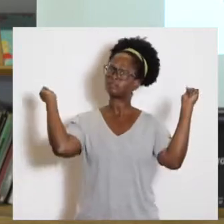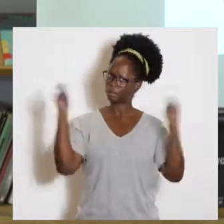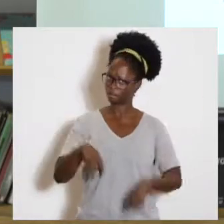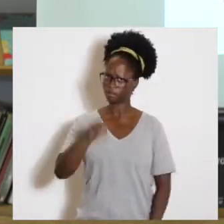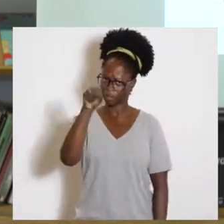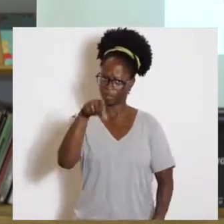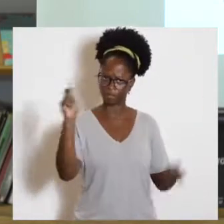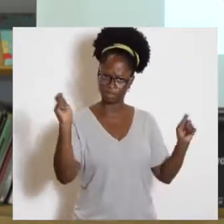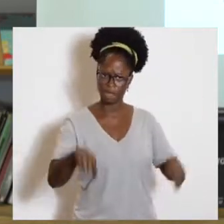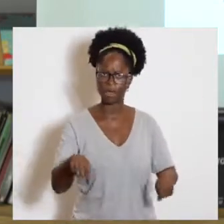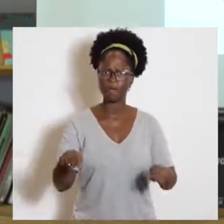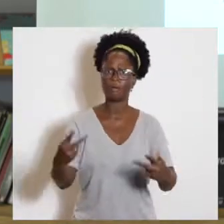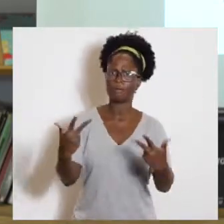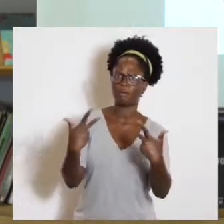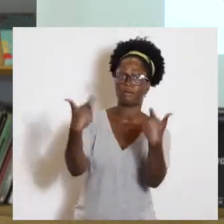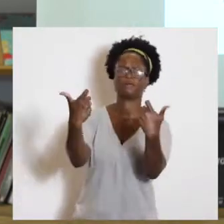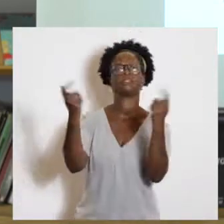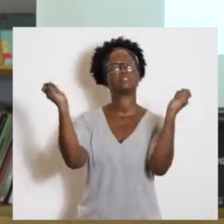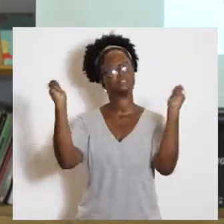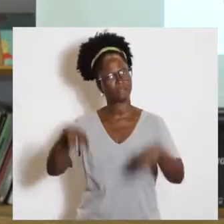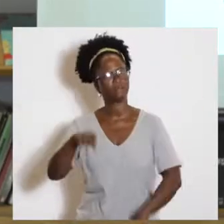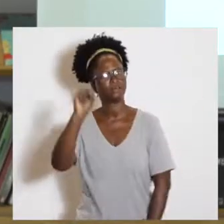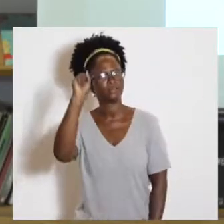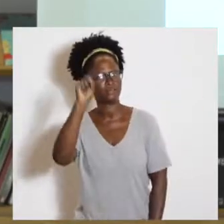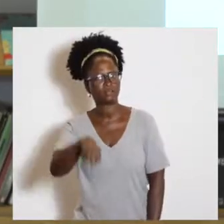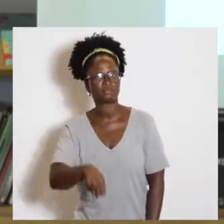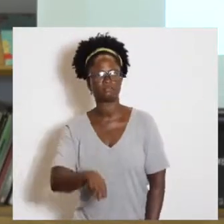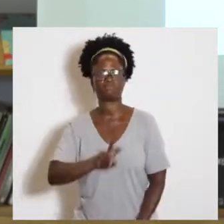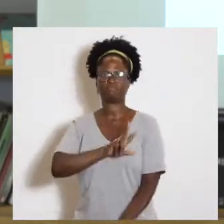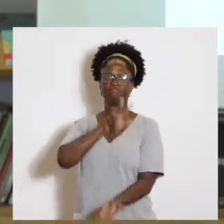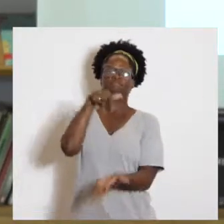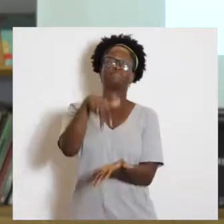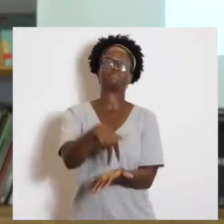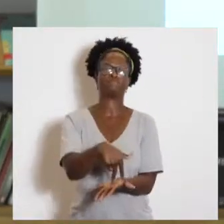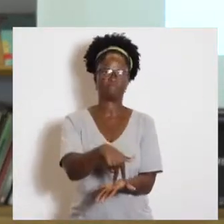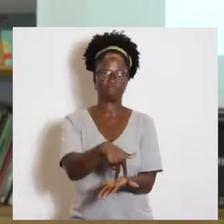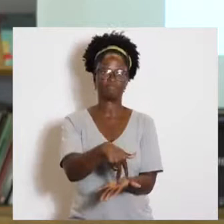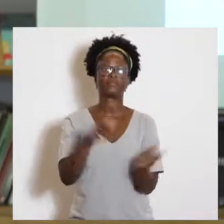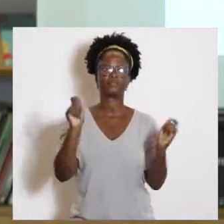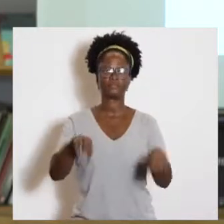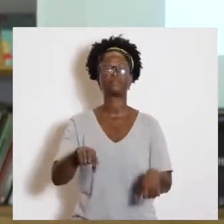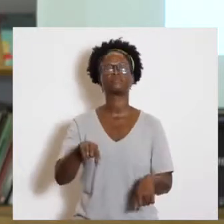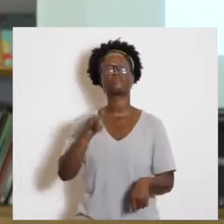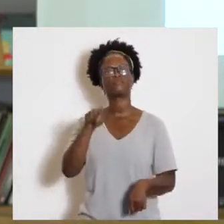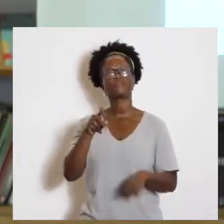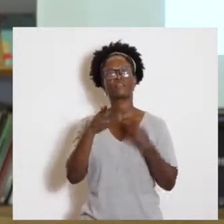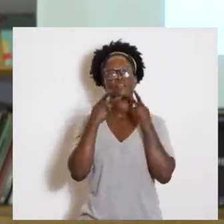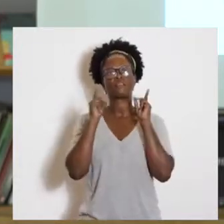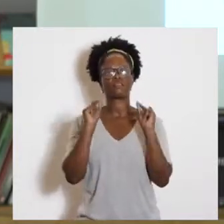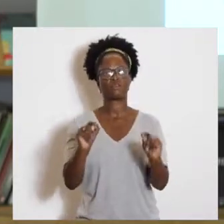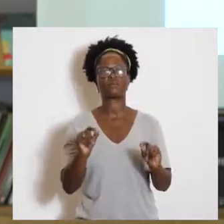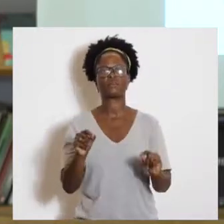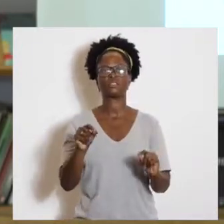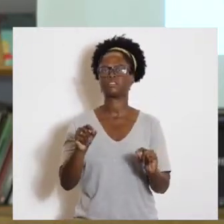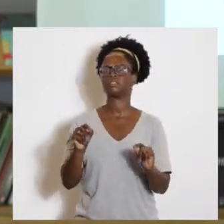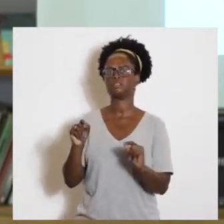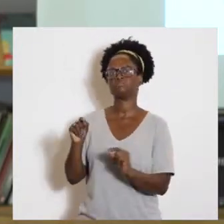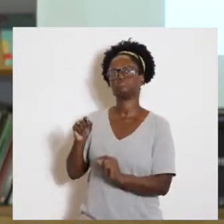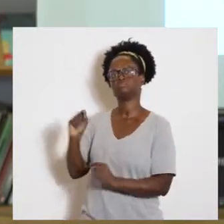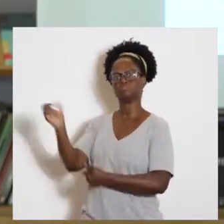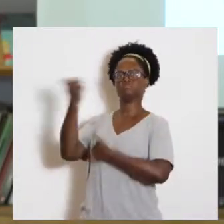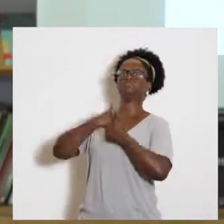não perceber que é possível se representar que essas afirmações já não são